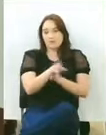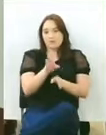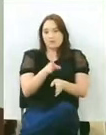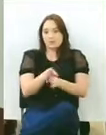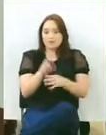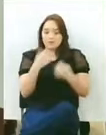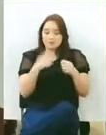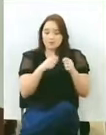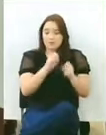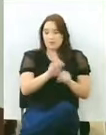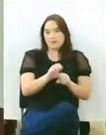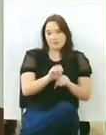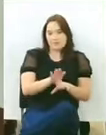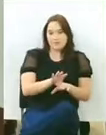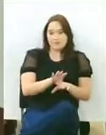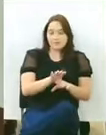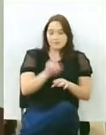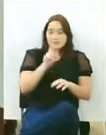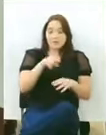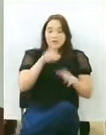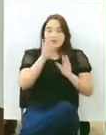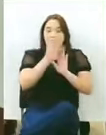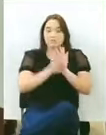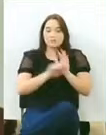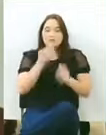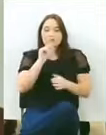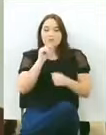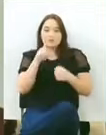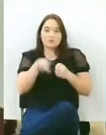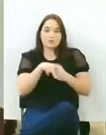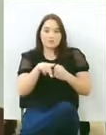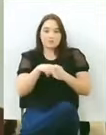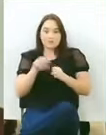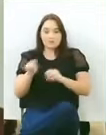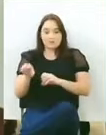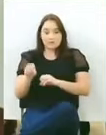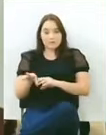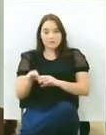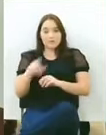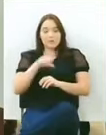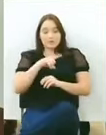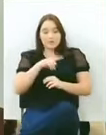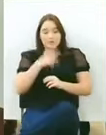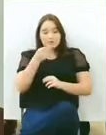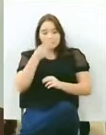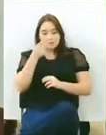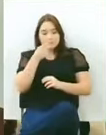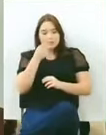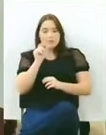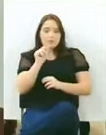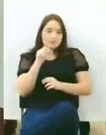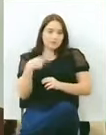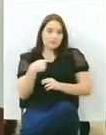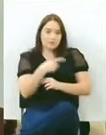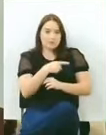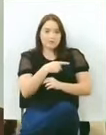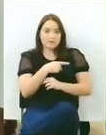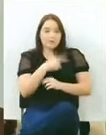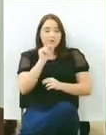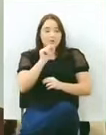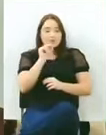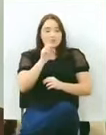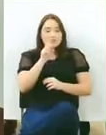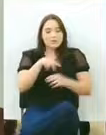mete muitas vezes. E este é um texto onde Pedro mostra toda a sua sensibilidade pastoral